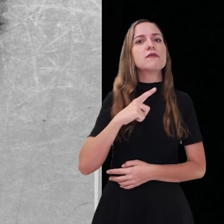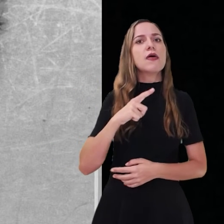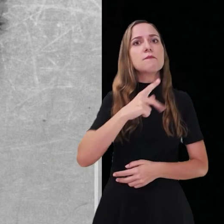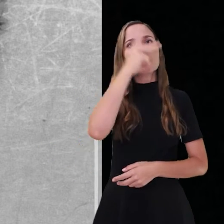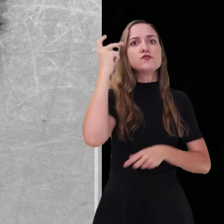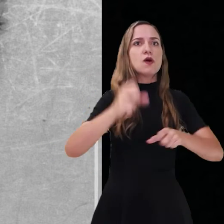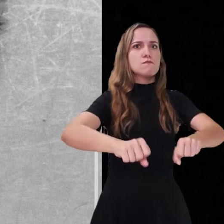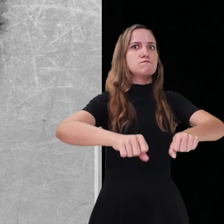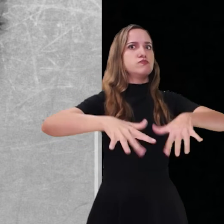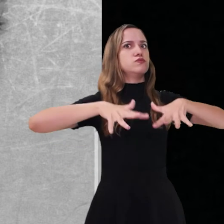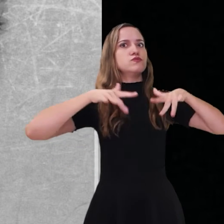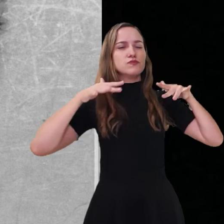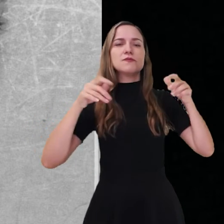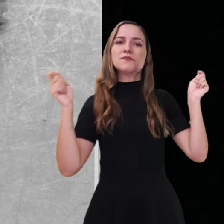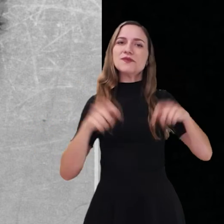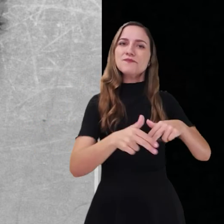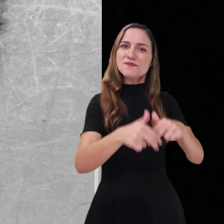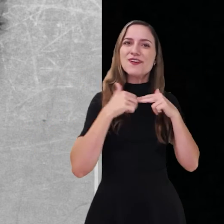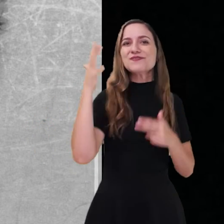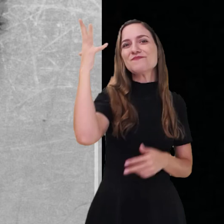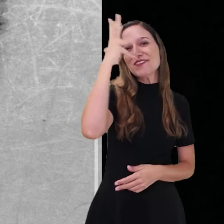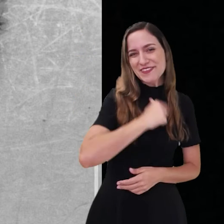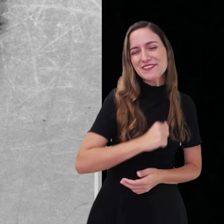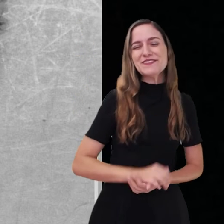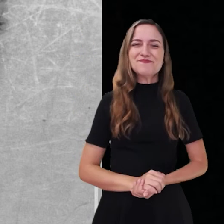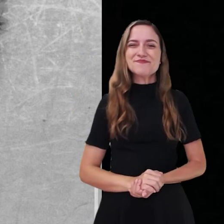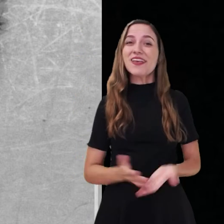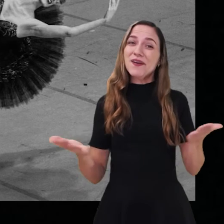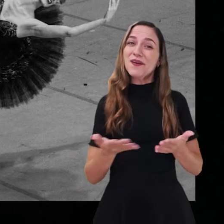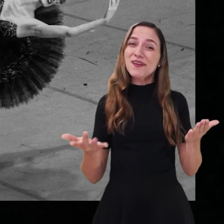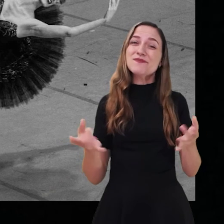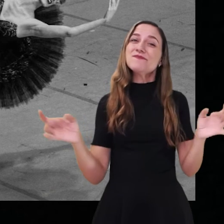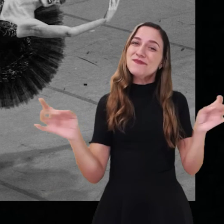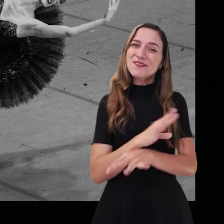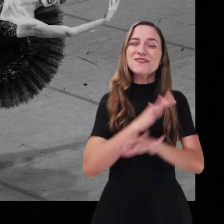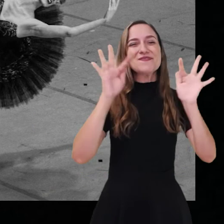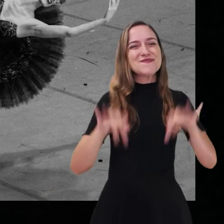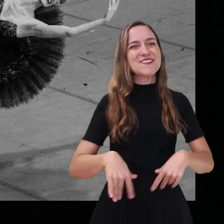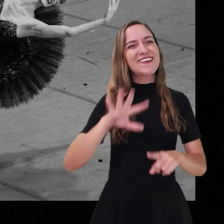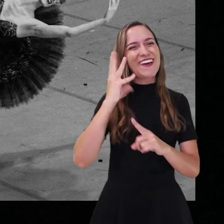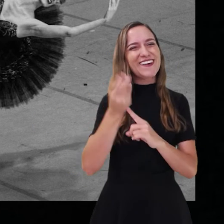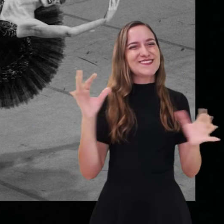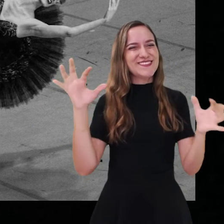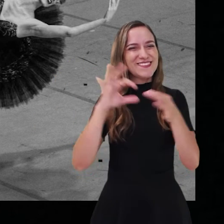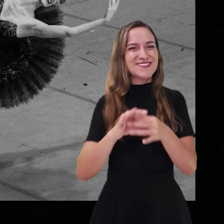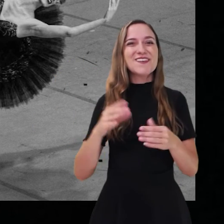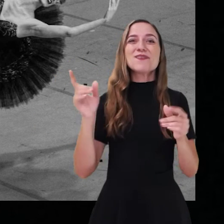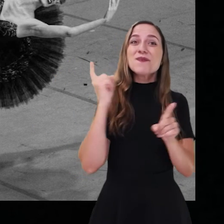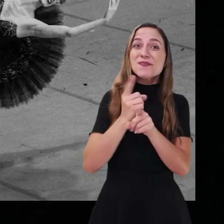que revisitados, arrebatam o público com a sua beleza. E esse foi